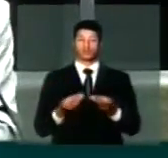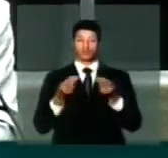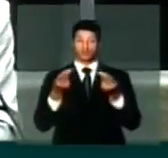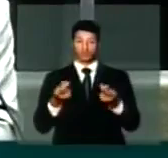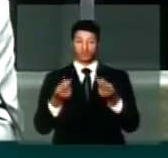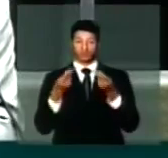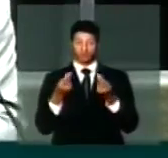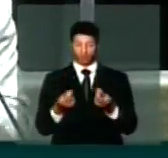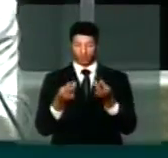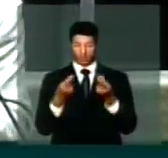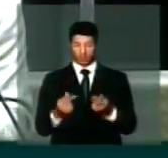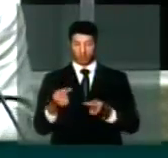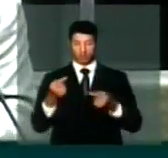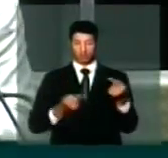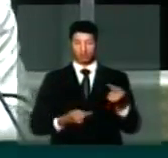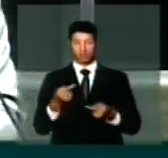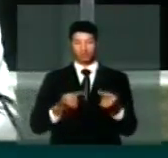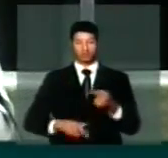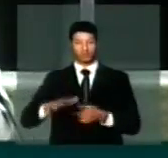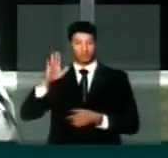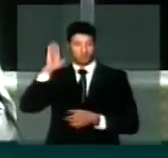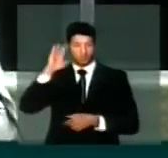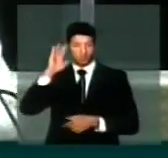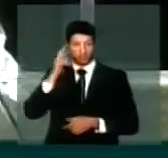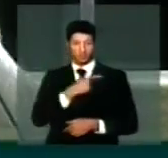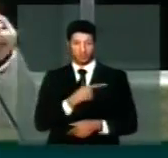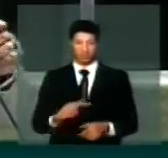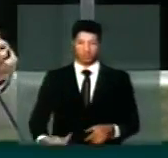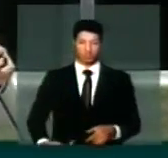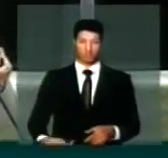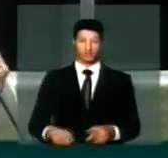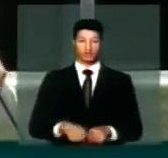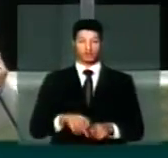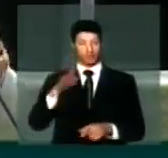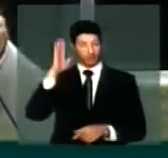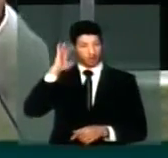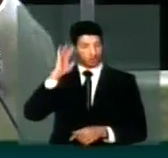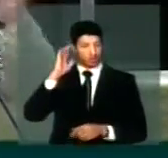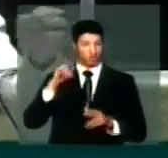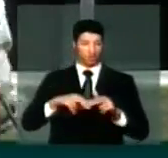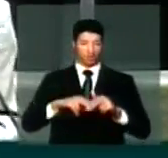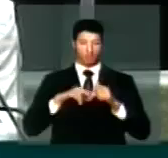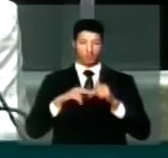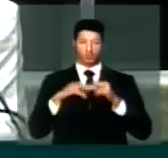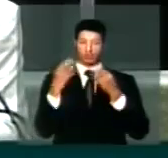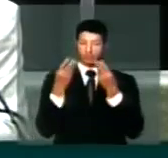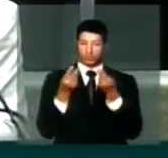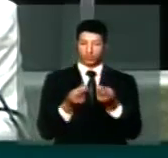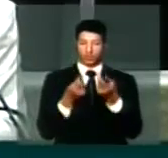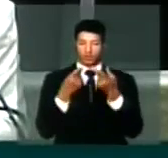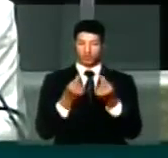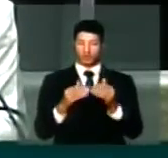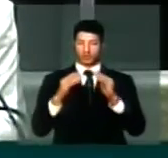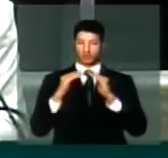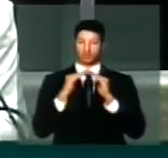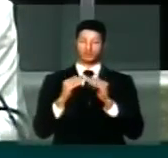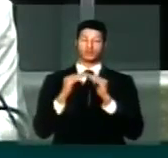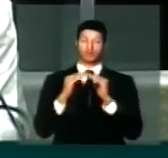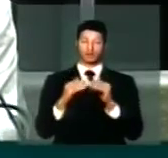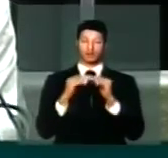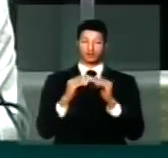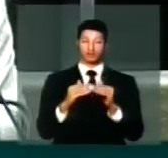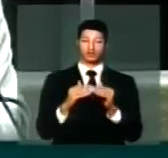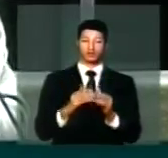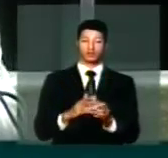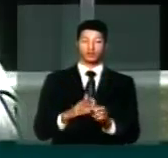da política. Disputa pela presidência da Câmara é disputa pela qualificação da democracia